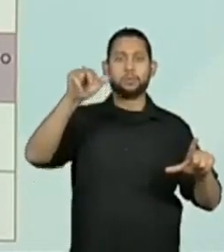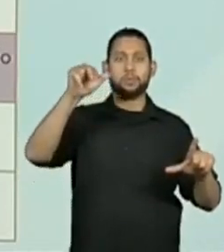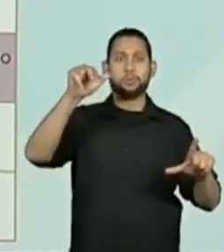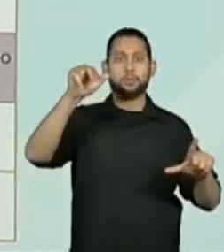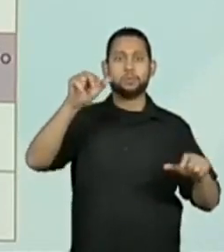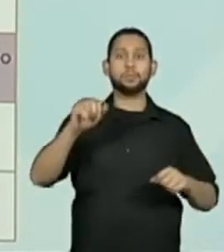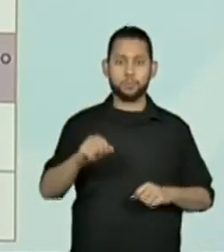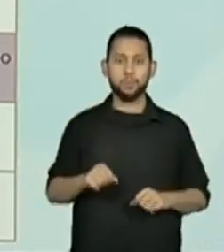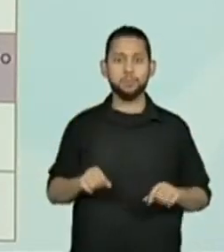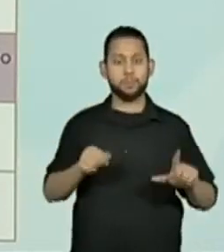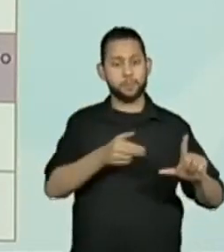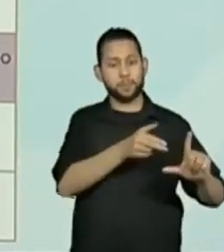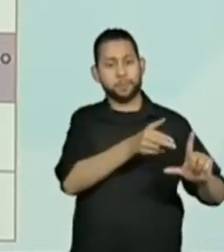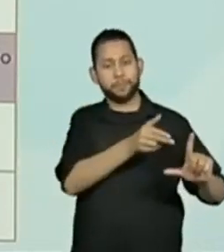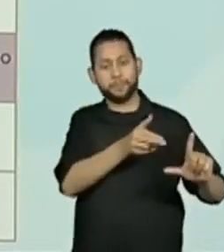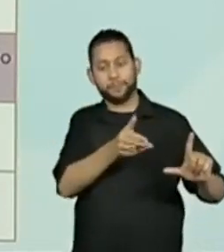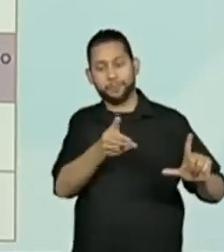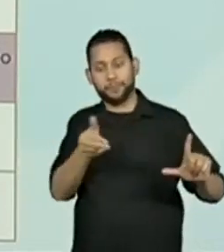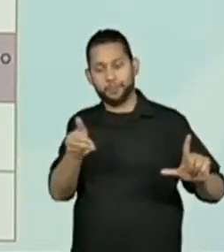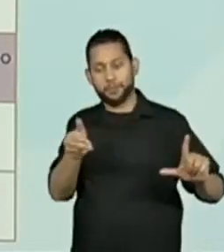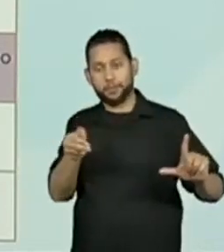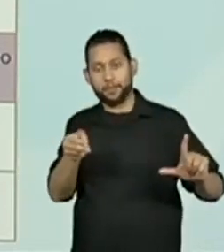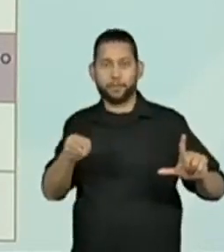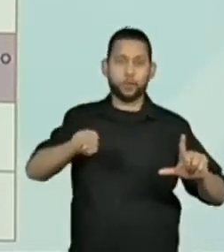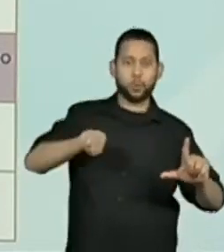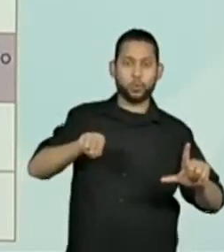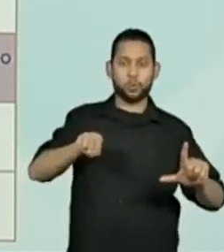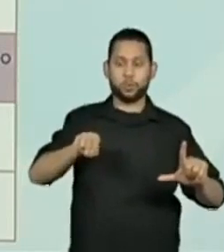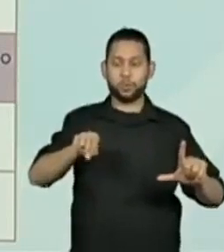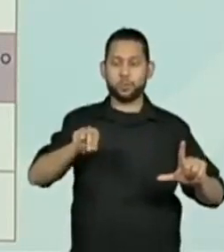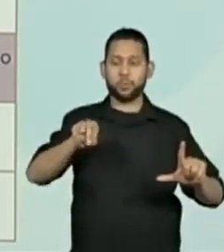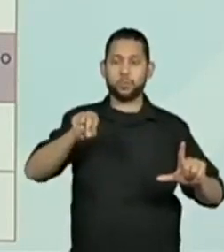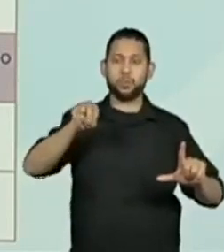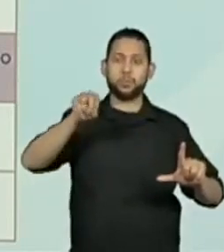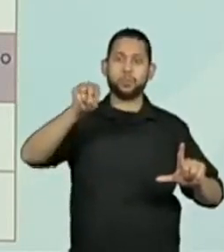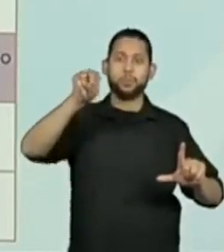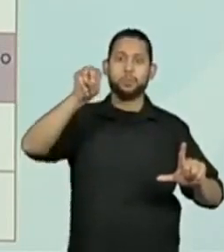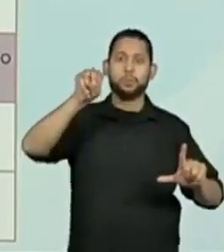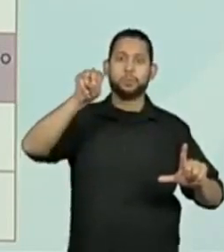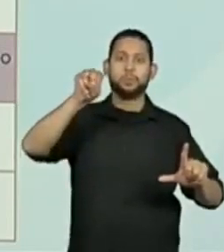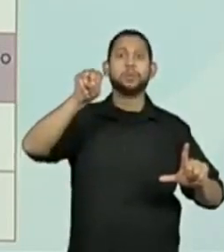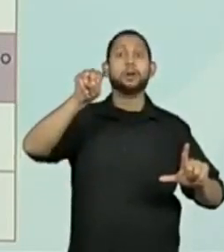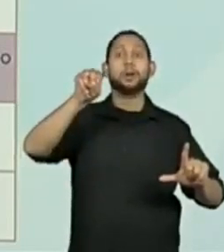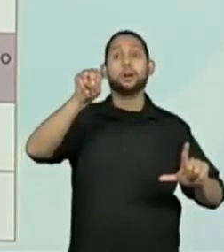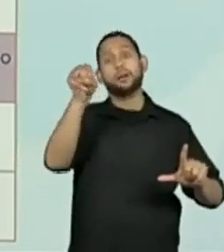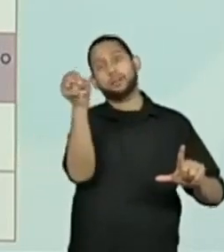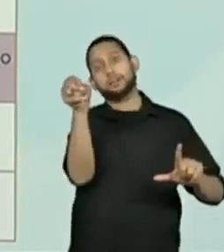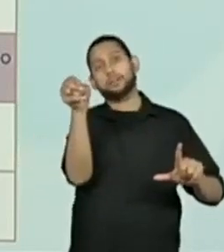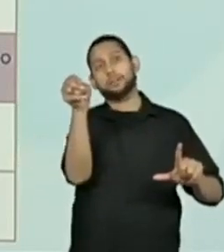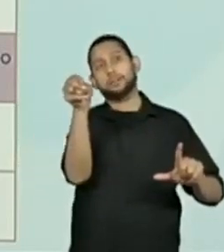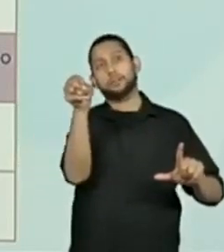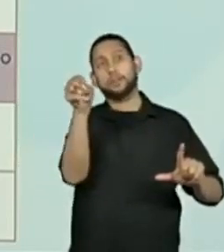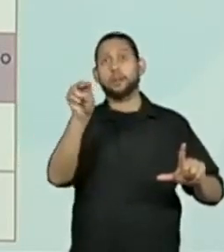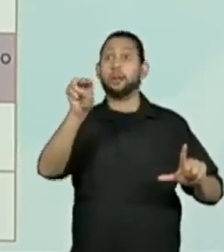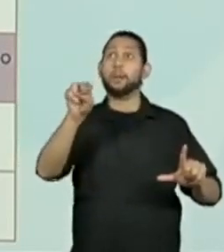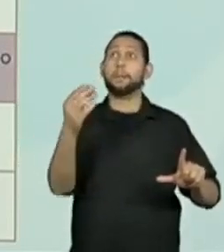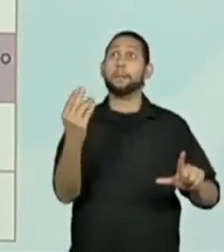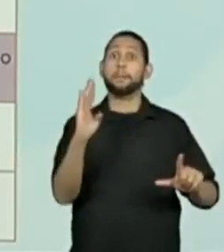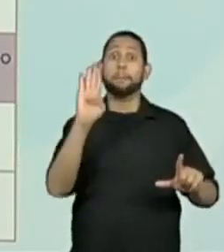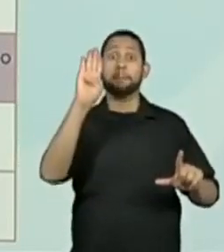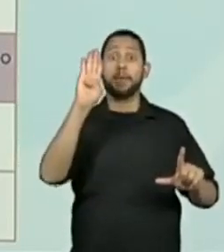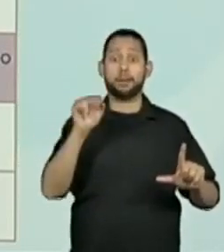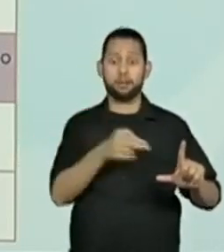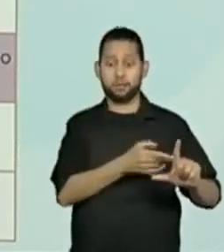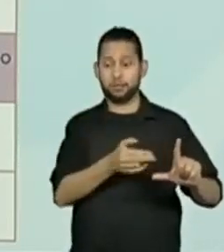1, 2, 3. Andou mais 3 quadras. Chegando aqui, ó, ele está de frente para a letra B lá em cima, porque ele estava andando,